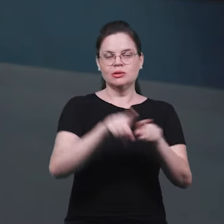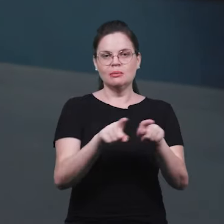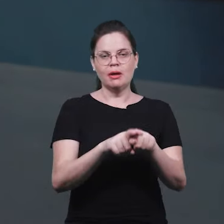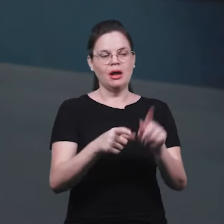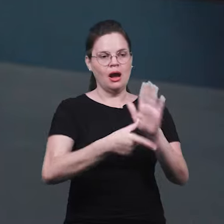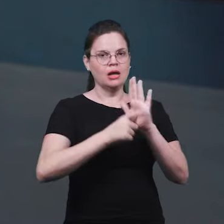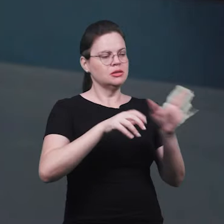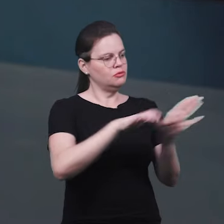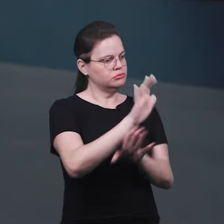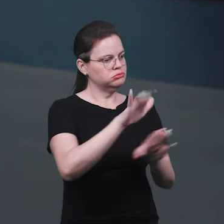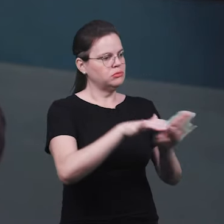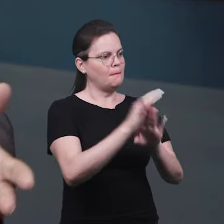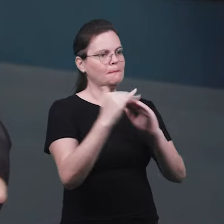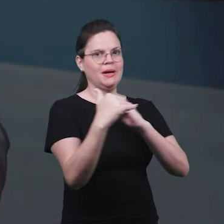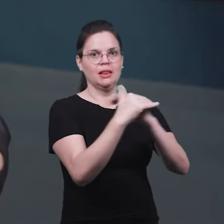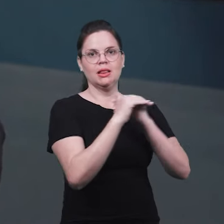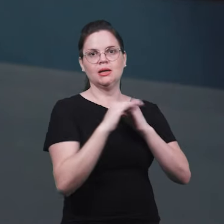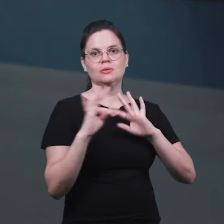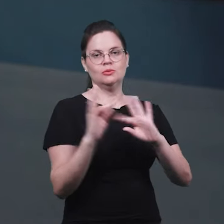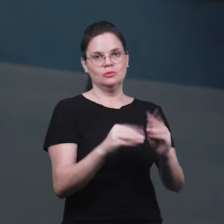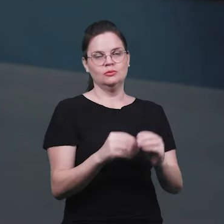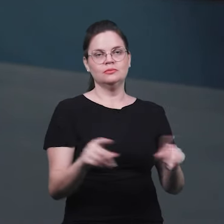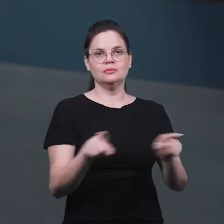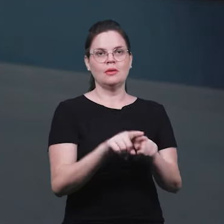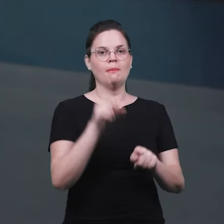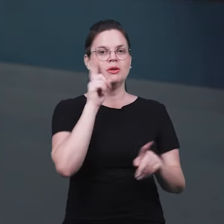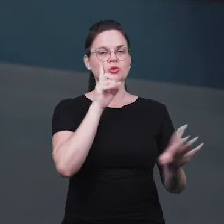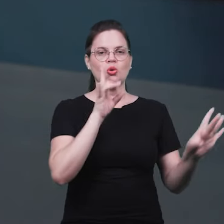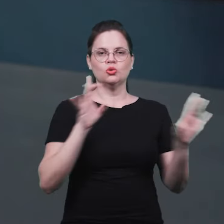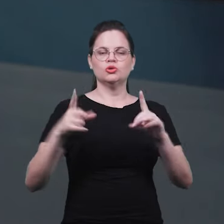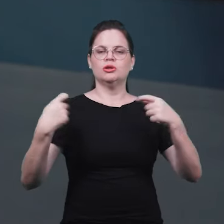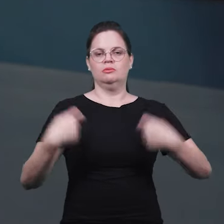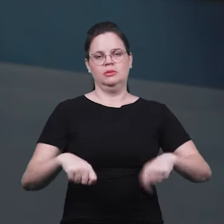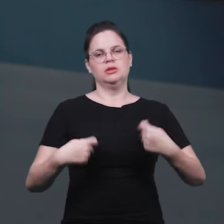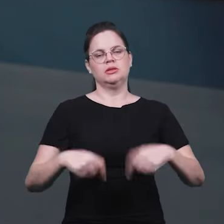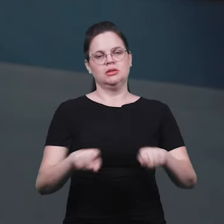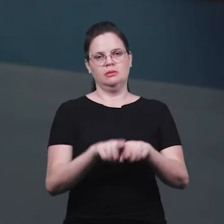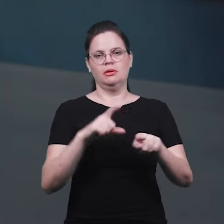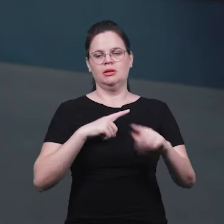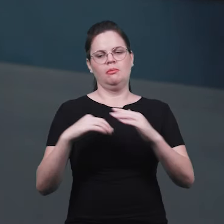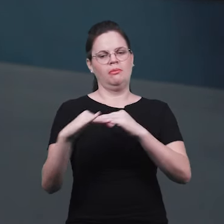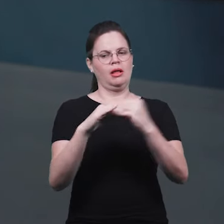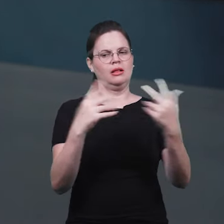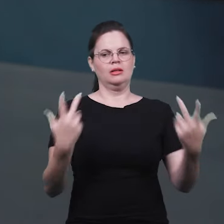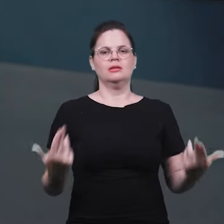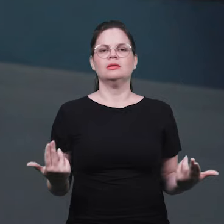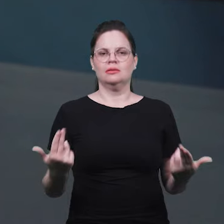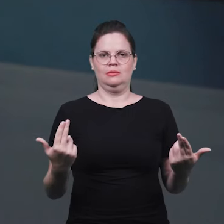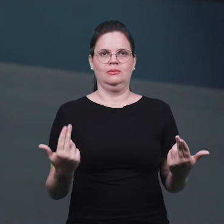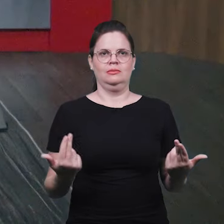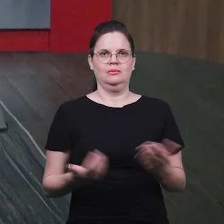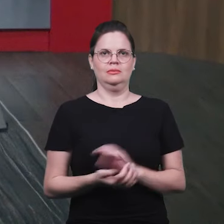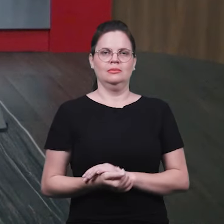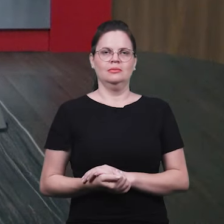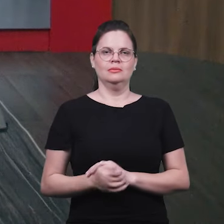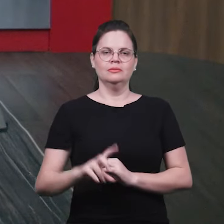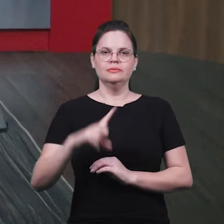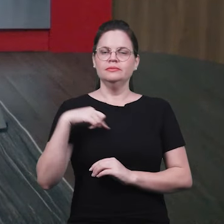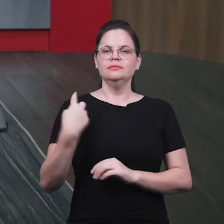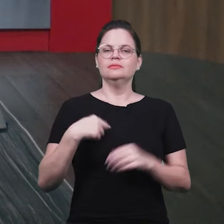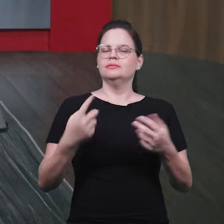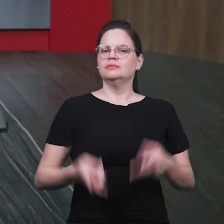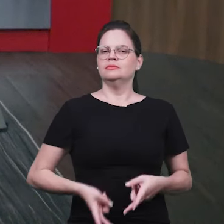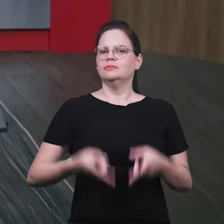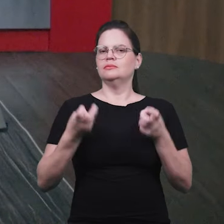de um padrão, e no dia a dia do processo tem que haver essa padronização. Então a gente vê que como